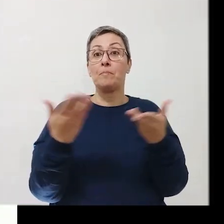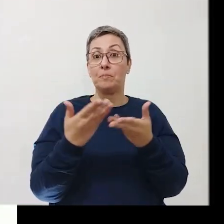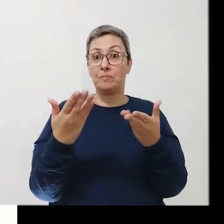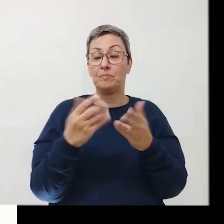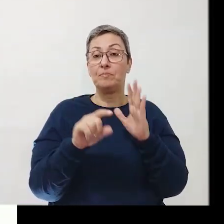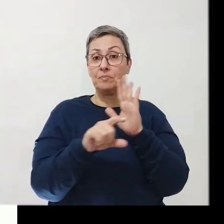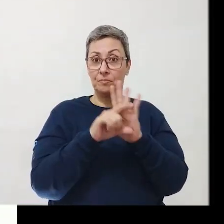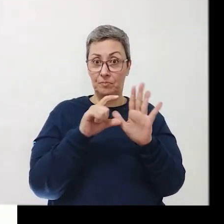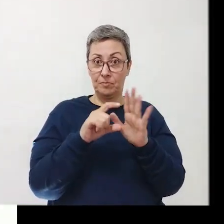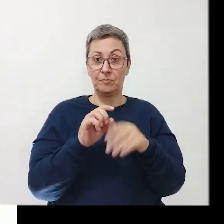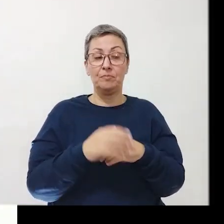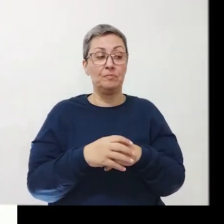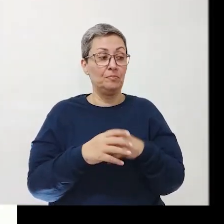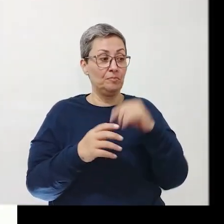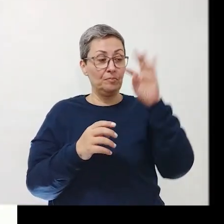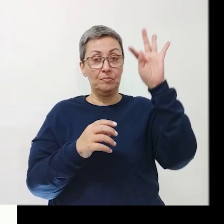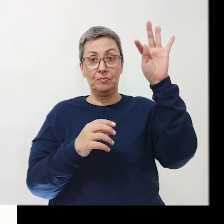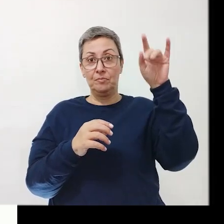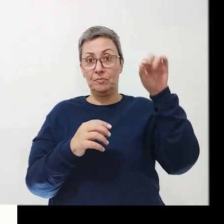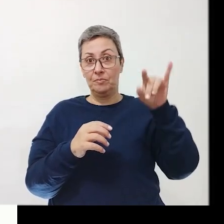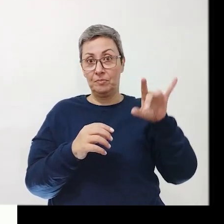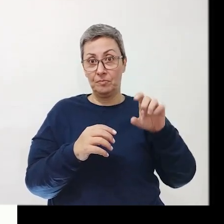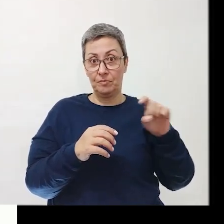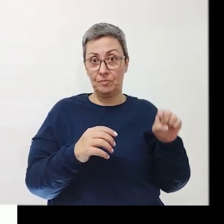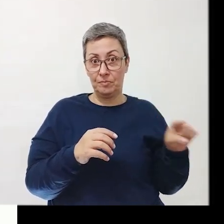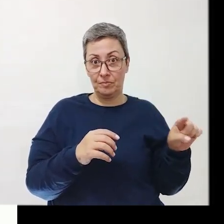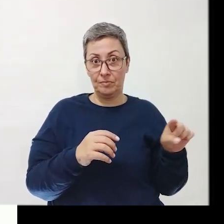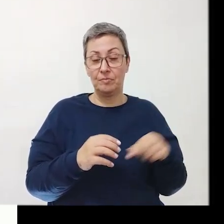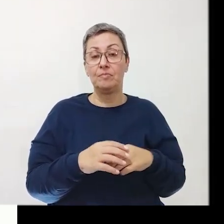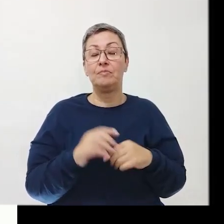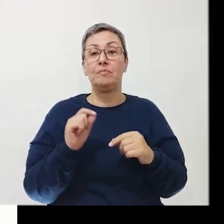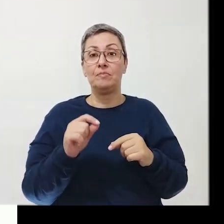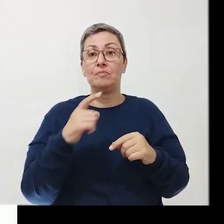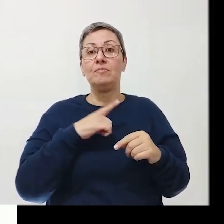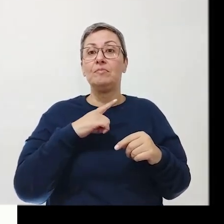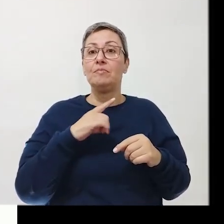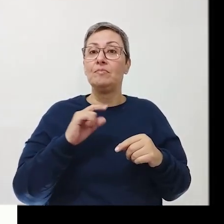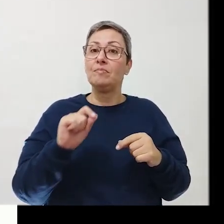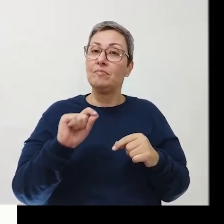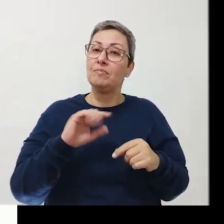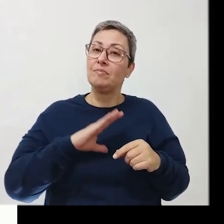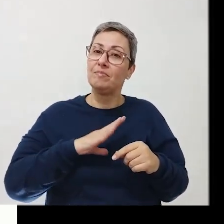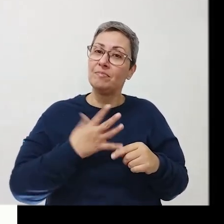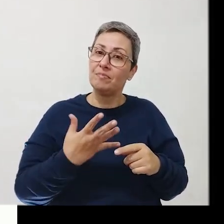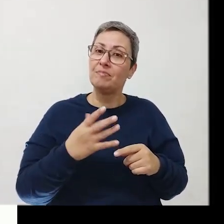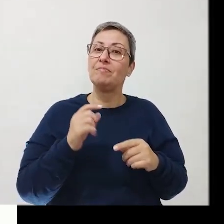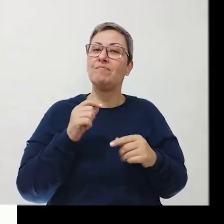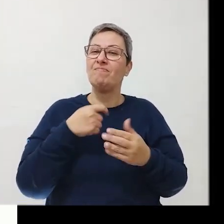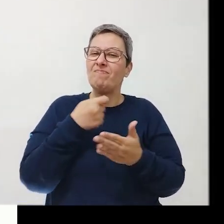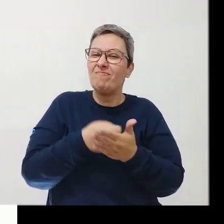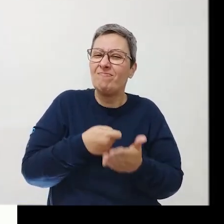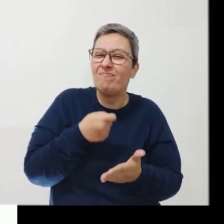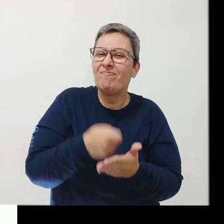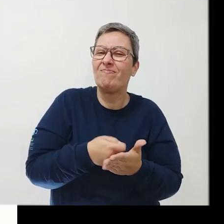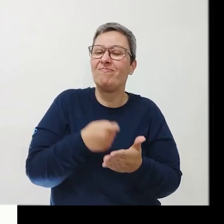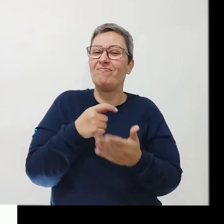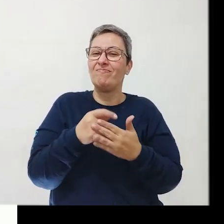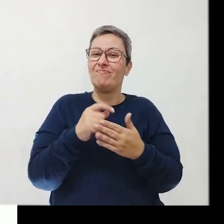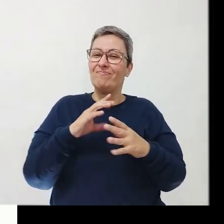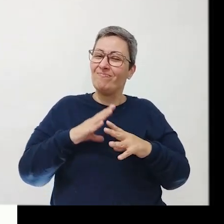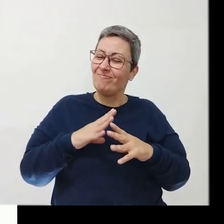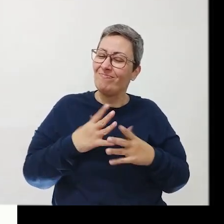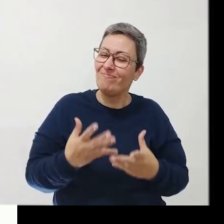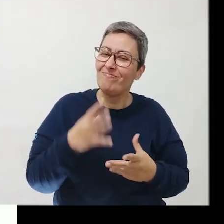Então, timidez. Tenha coragem. Insista, persista. Medo